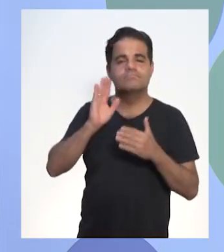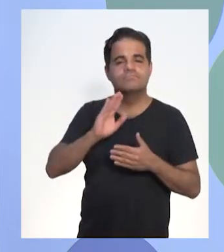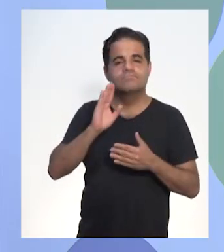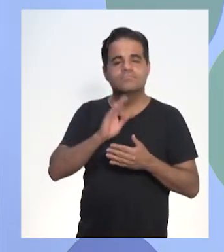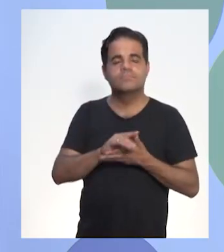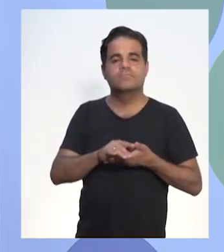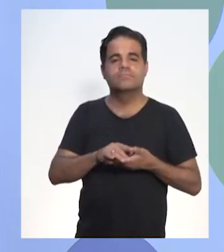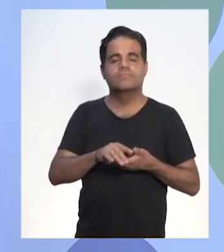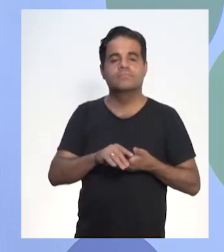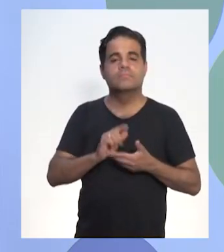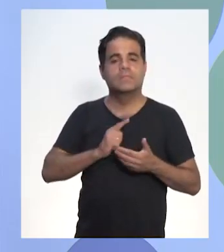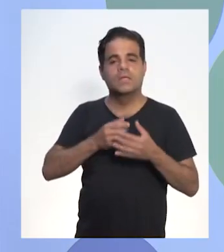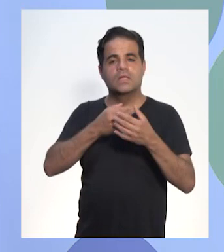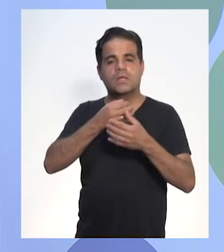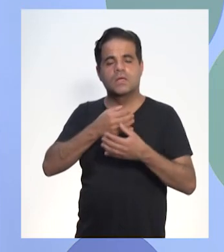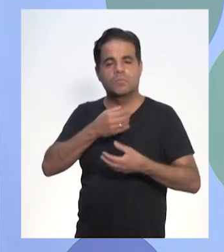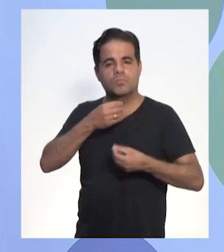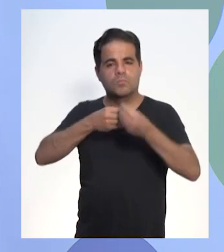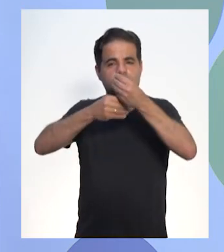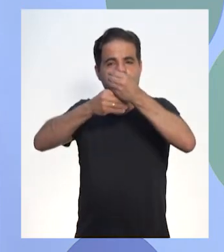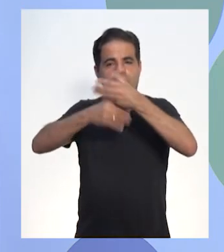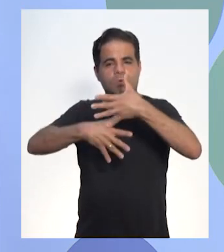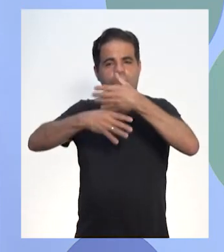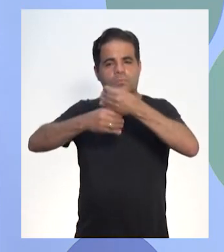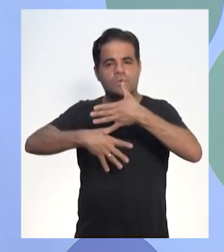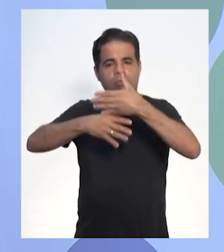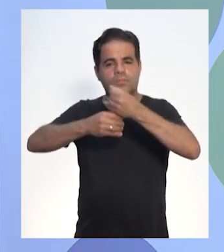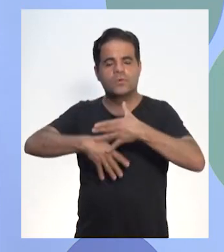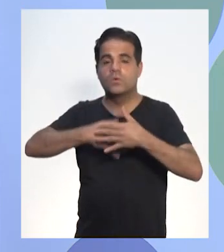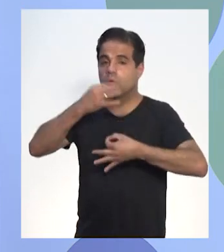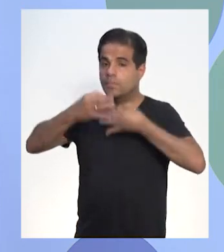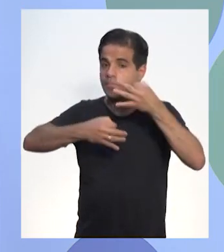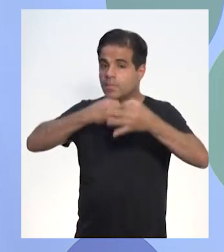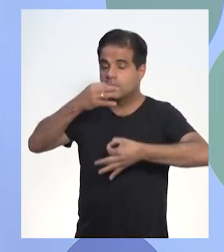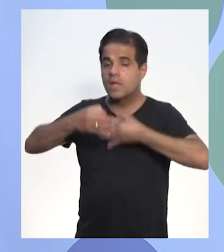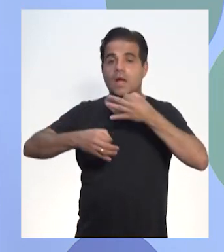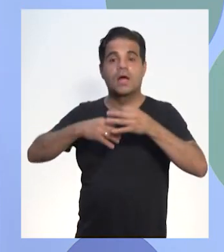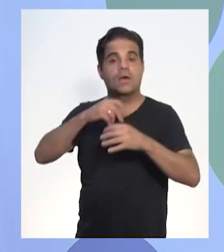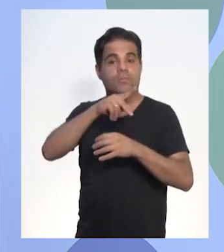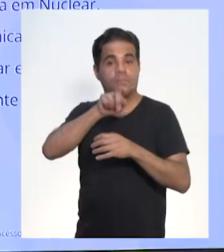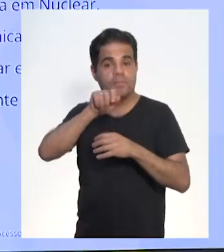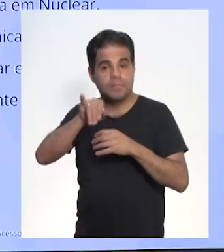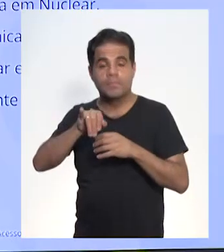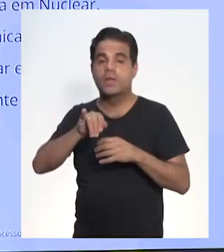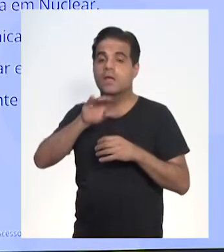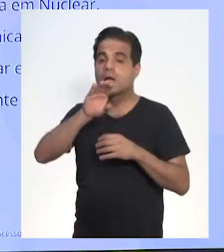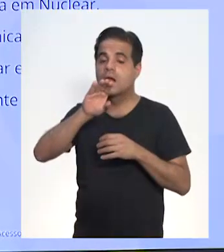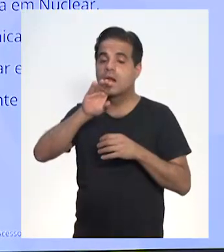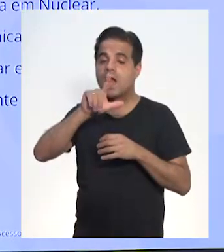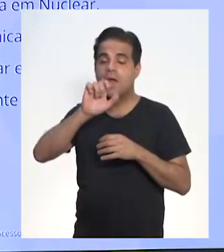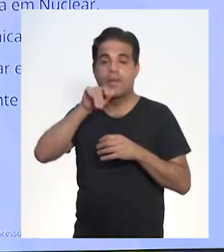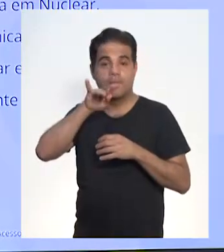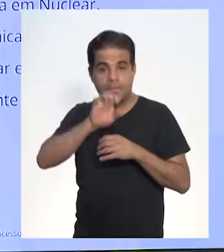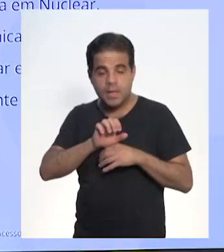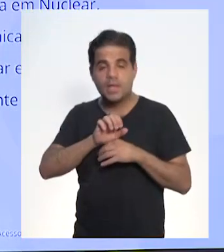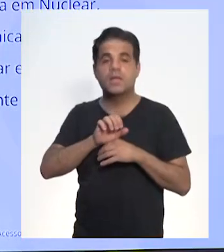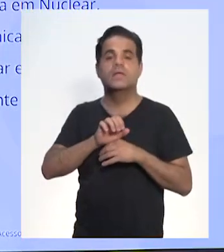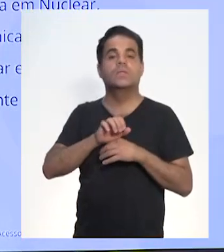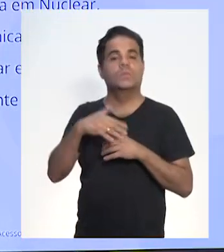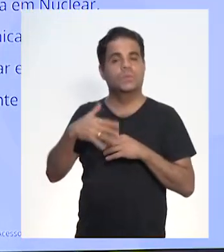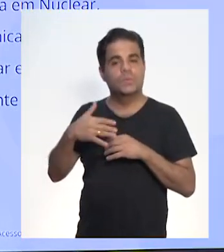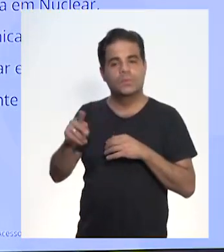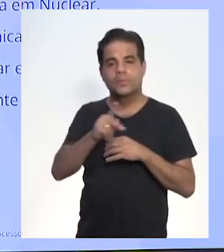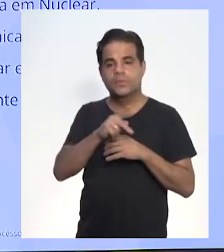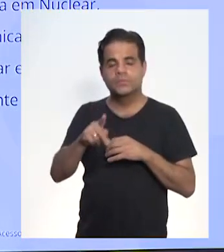É, mas temos bastante comentários aí, né? Dos professores aqui da Clay, da Pei Clemente, né? Isso, aqui a... Professora Solange também. O